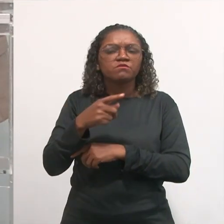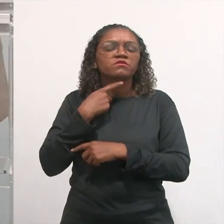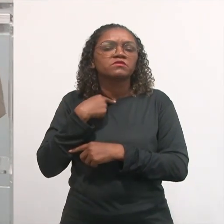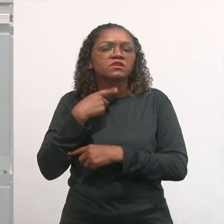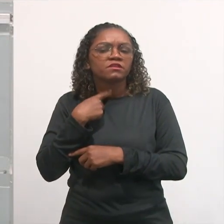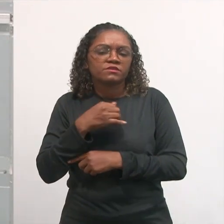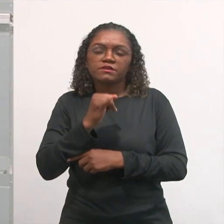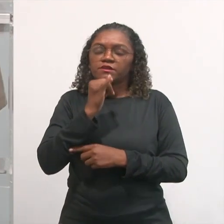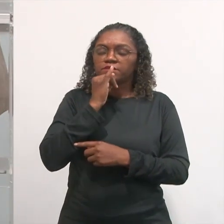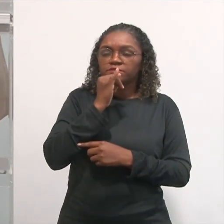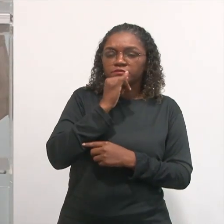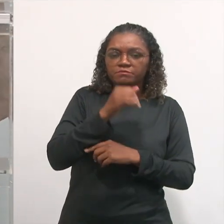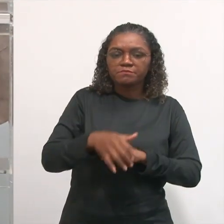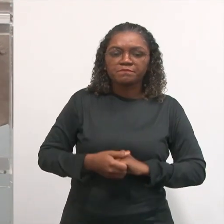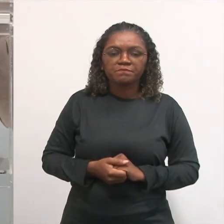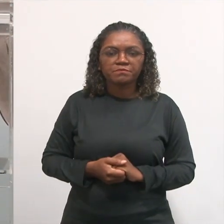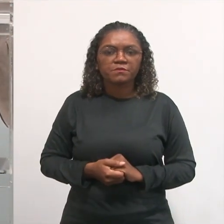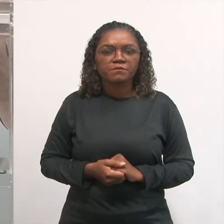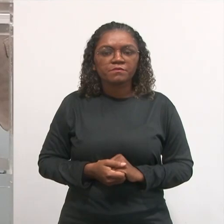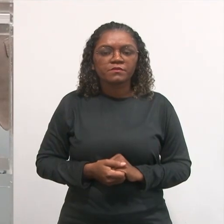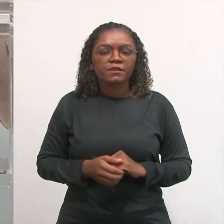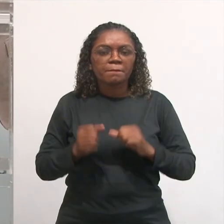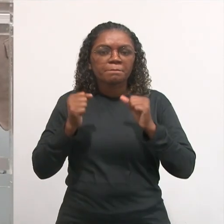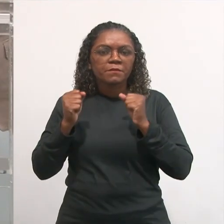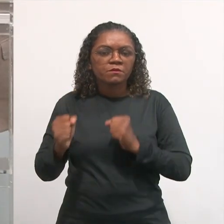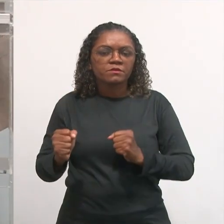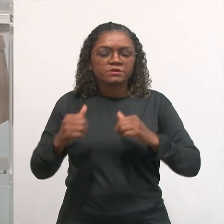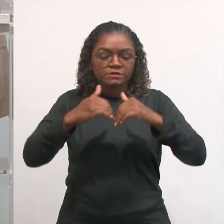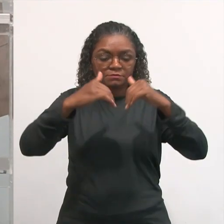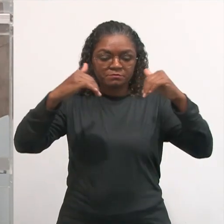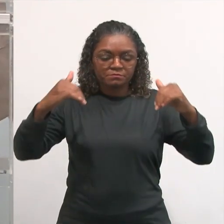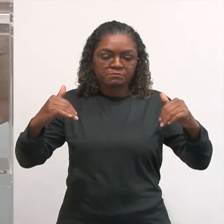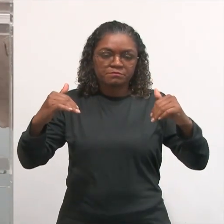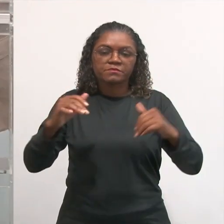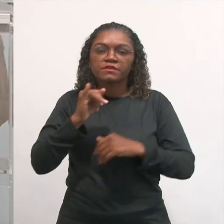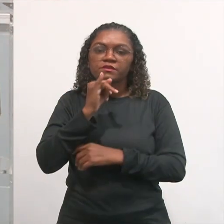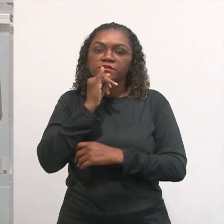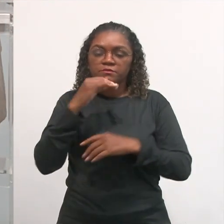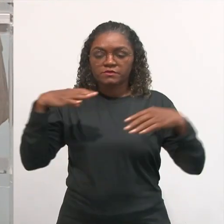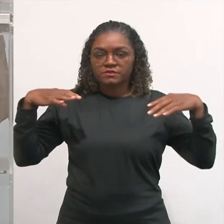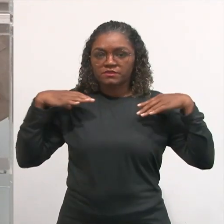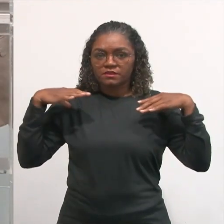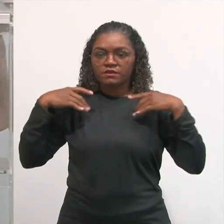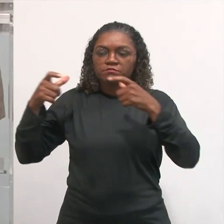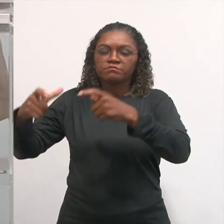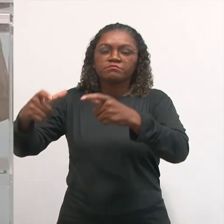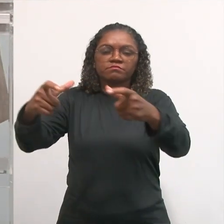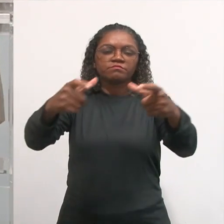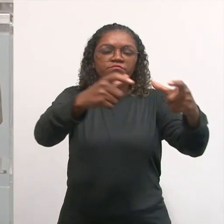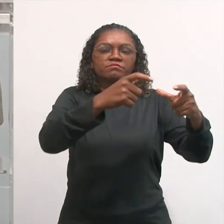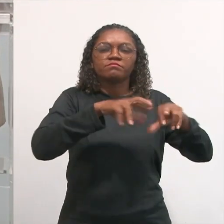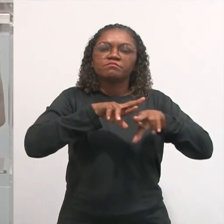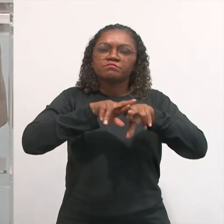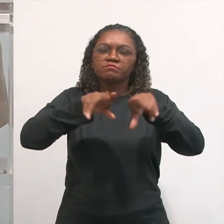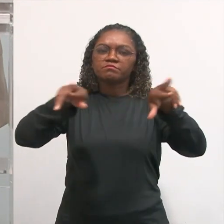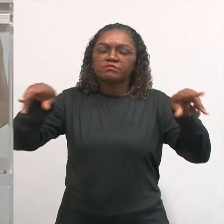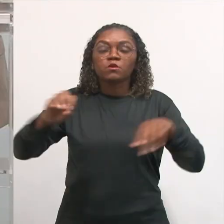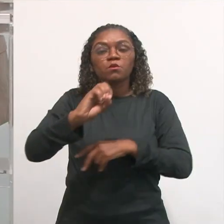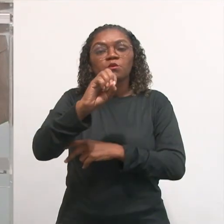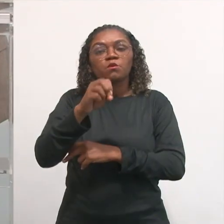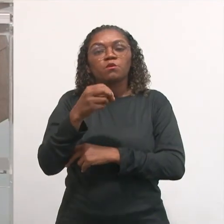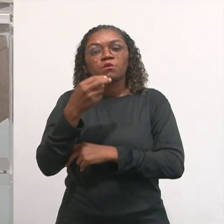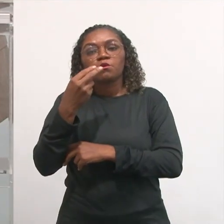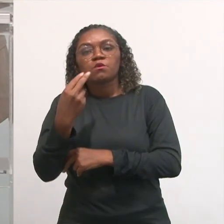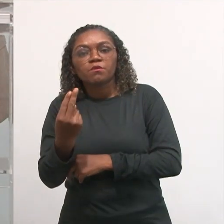quiser. Por exemplo, você pode dividir por moradores de diversos bairros da cidade, moradores da zona rural e